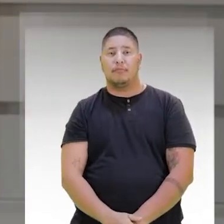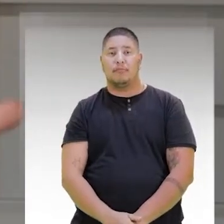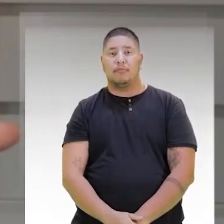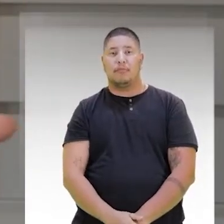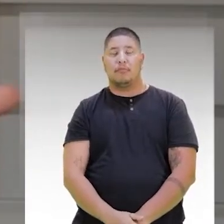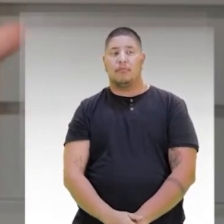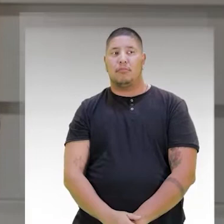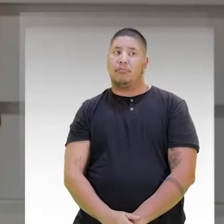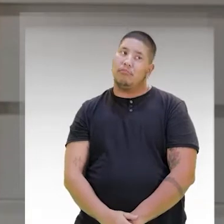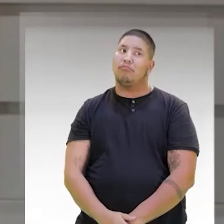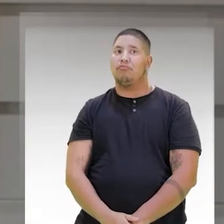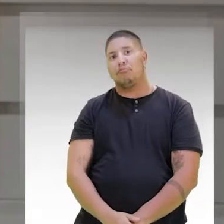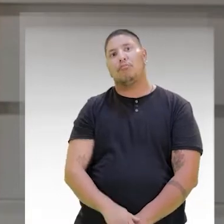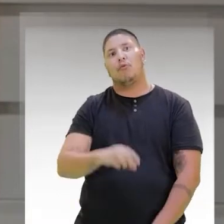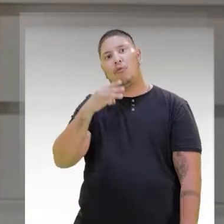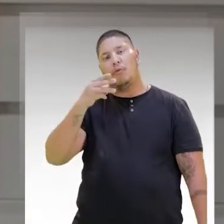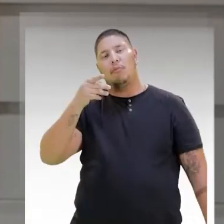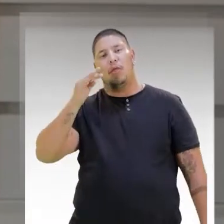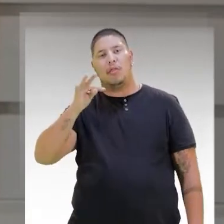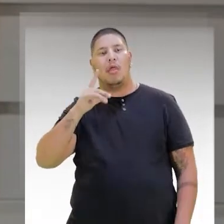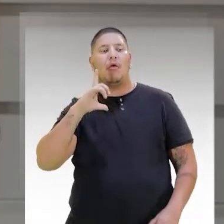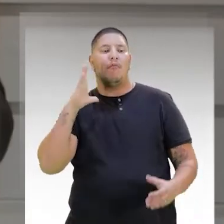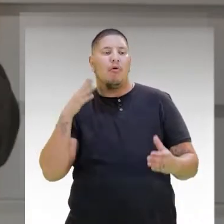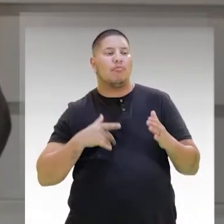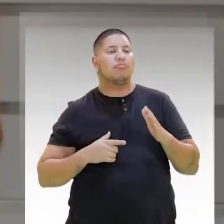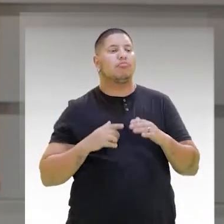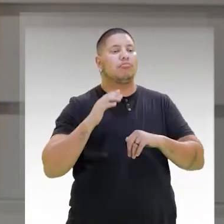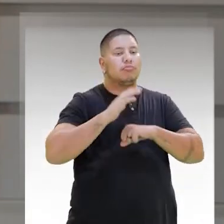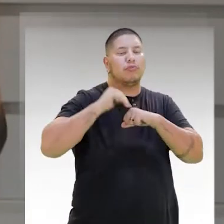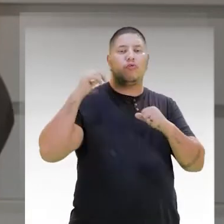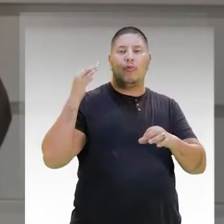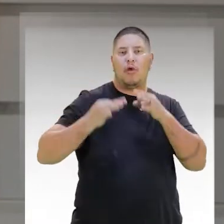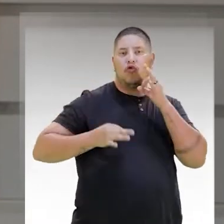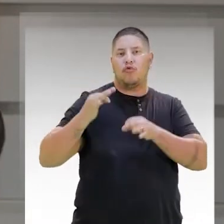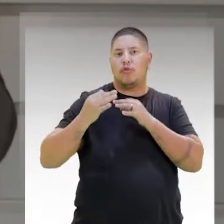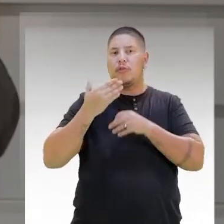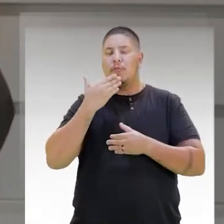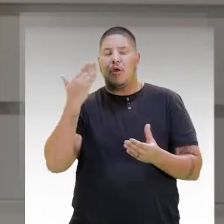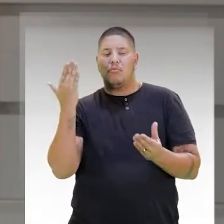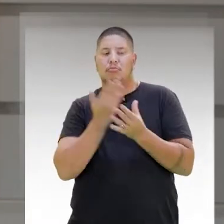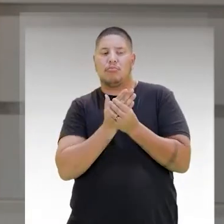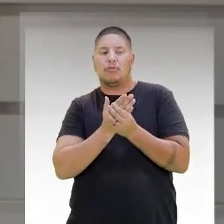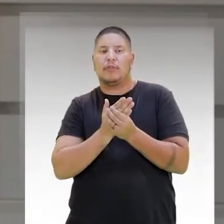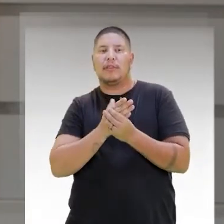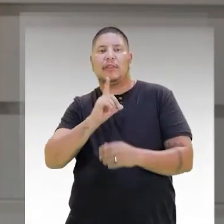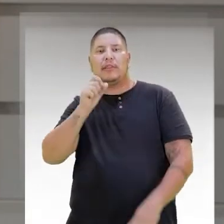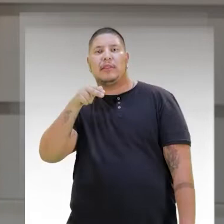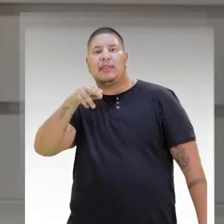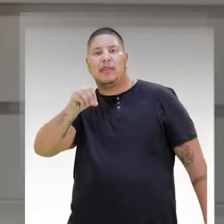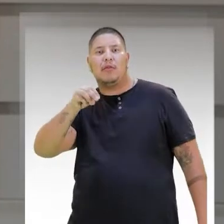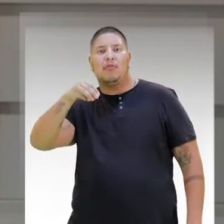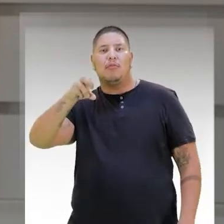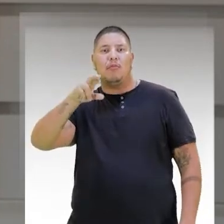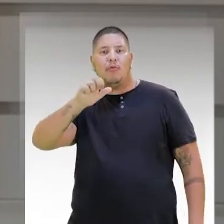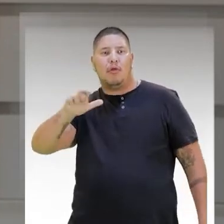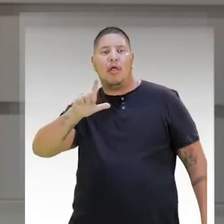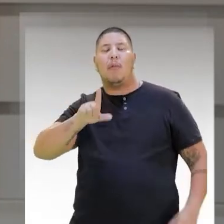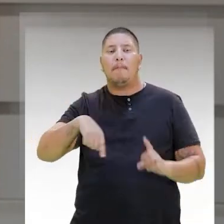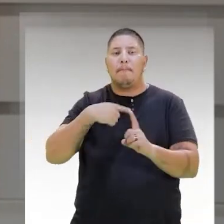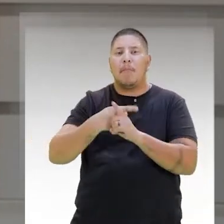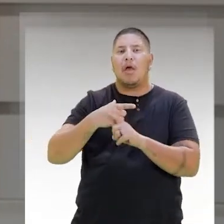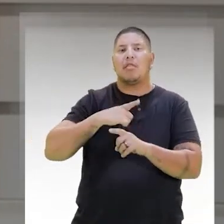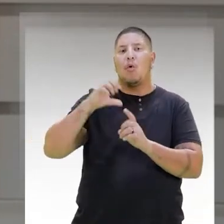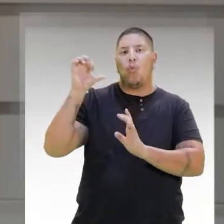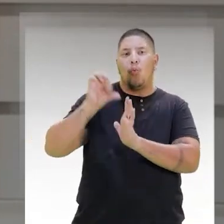Público do Trabalho geralmente aciona a Justiça através de uma ação civil pública pedindo um dano moral coletivo. Para além disso, houver um crime